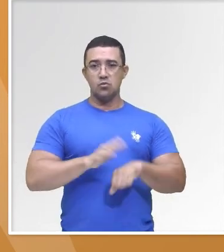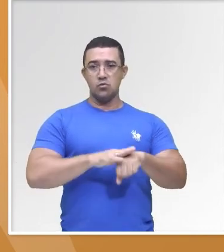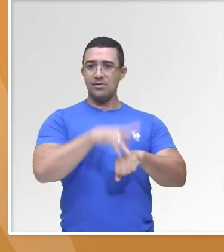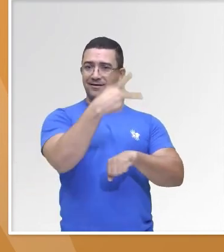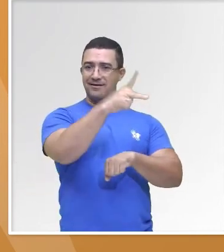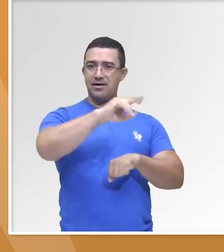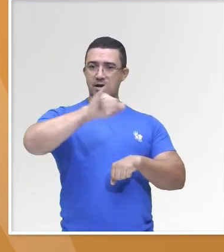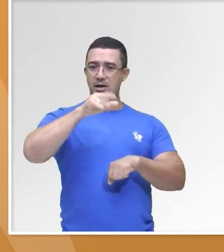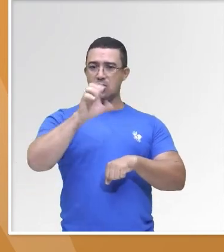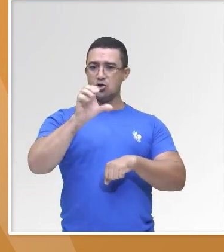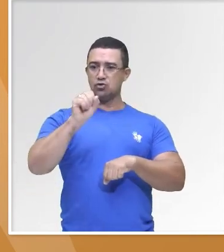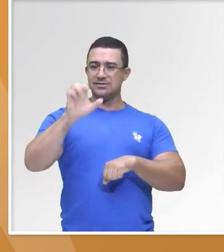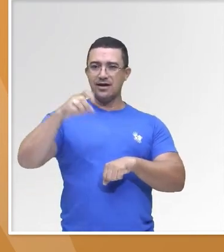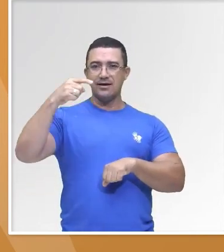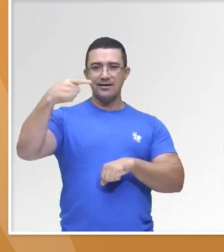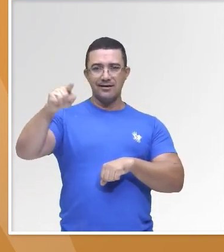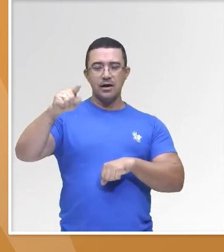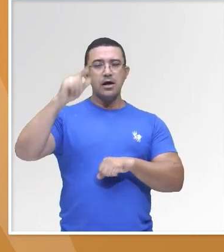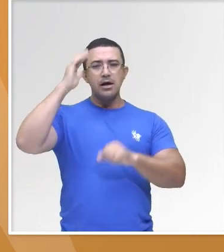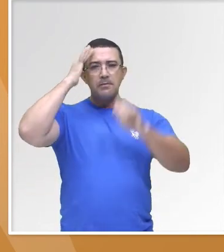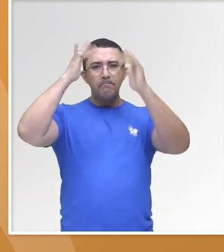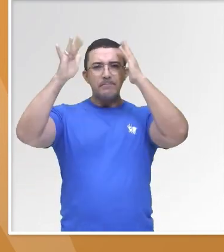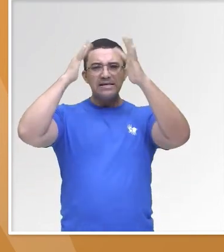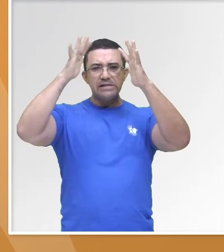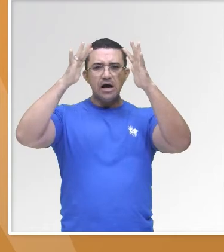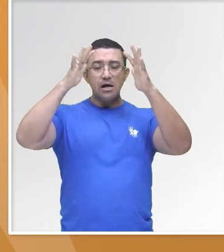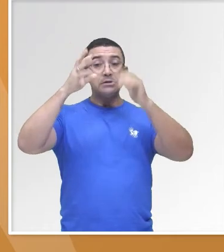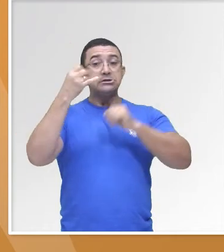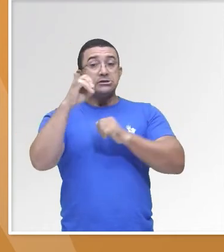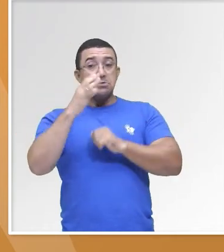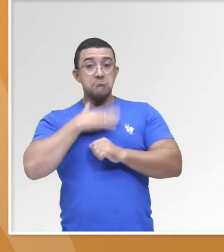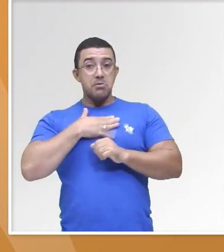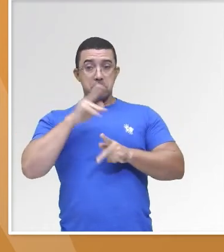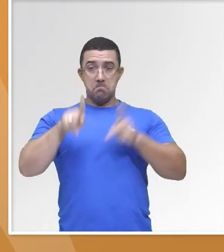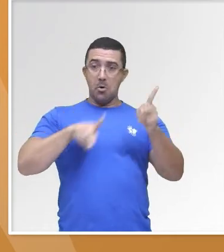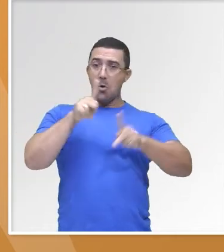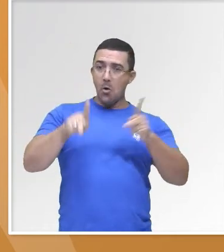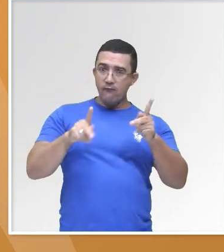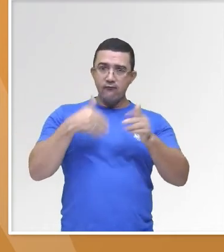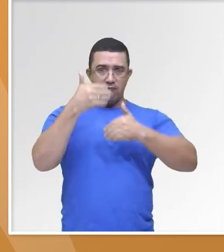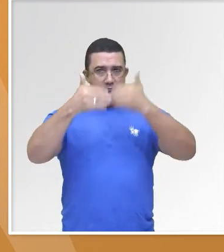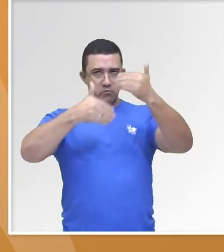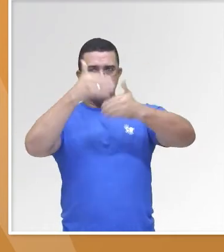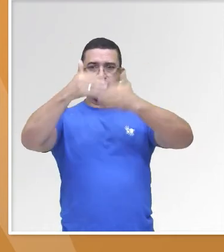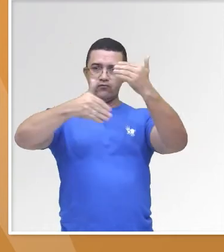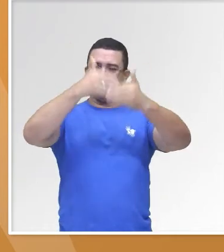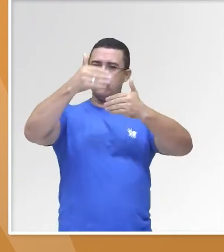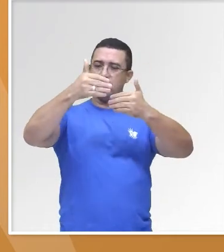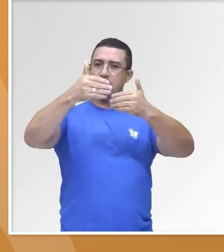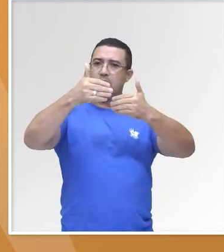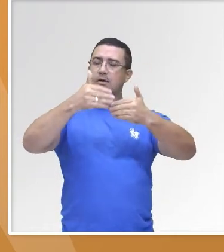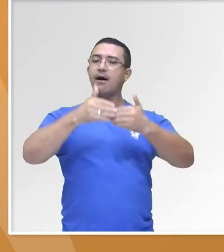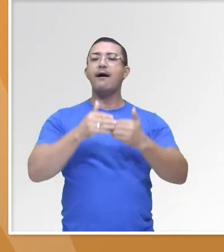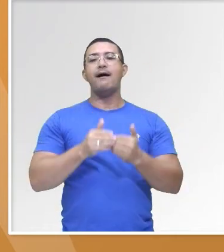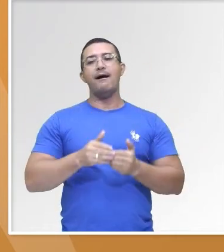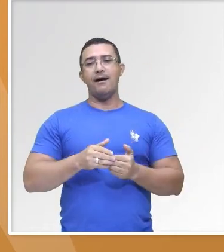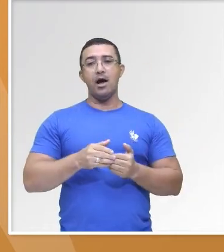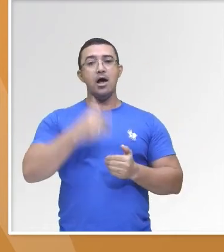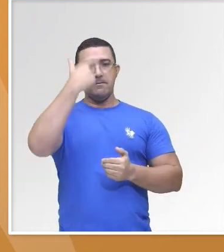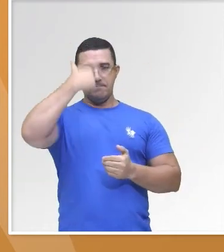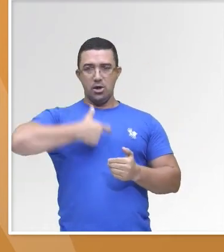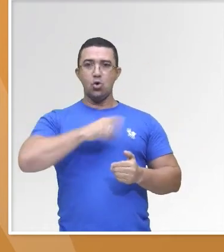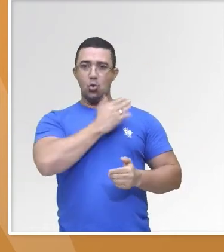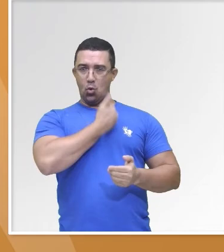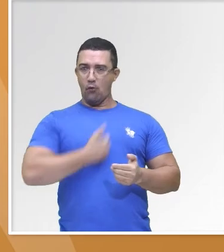eu citei logo no começo. Se o meu povo está bem, está prosperando, está crescendo, obviamente o meu